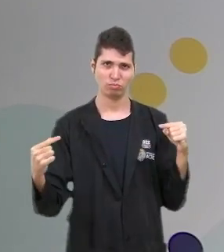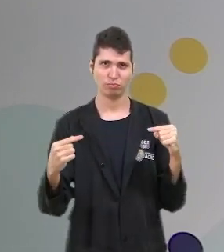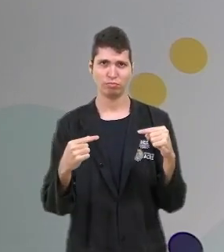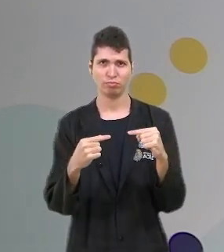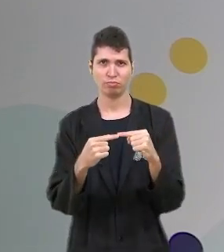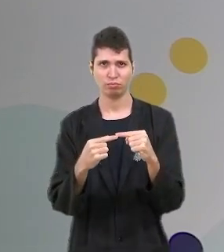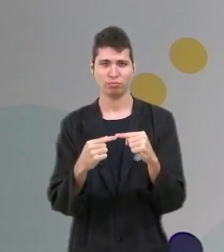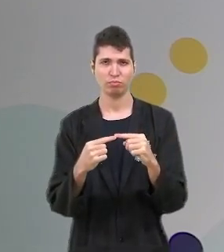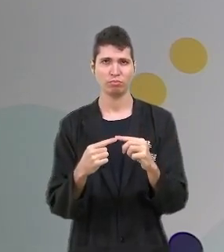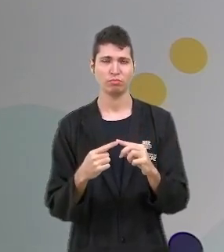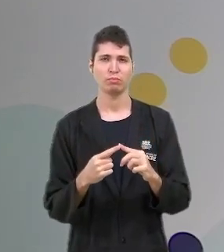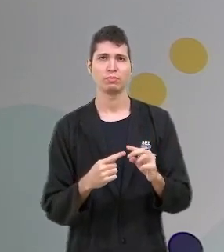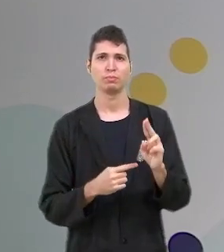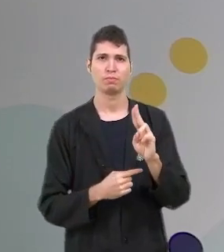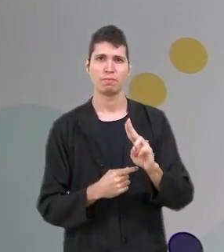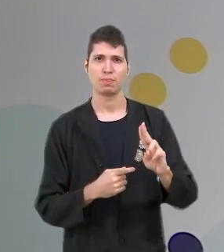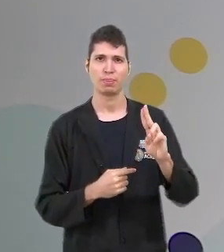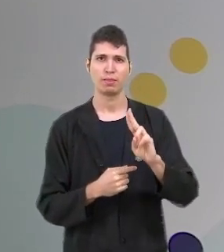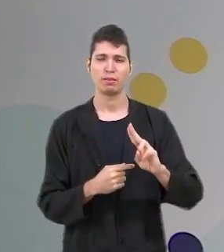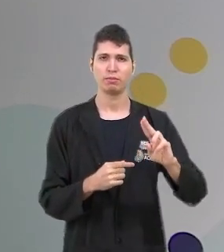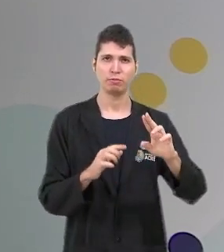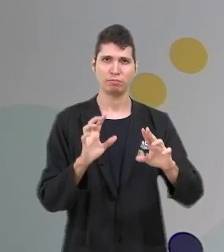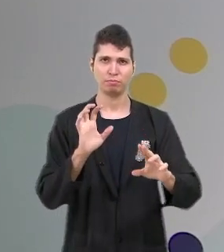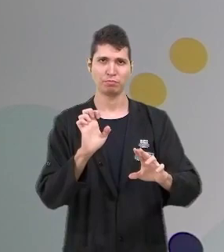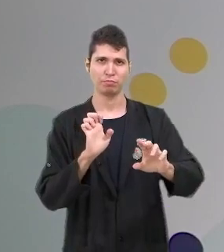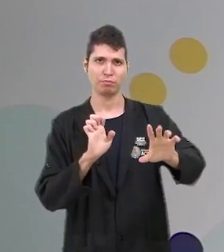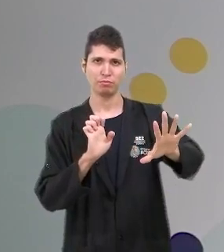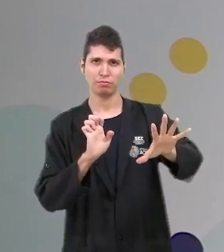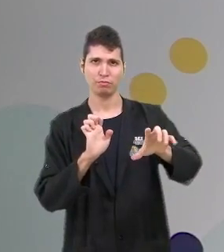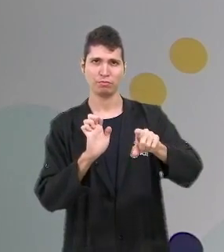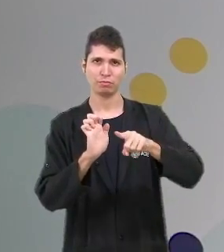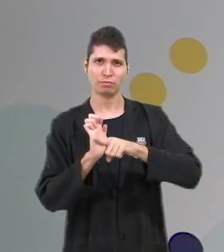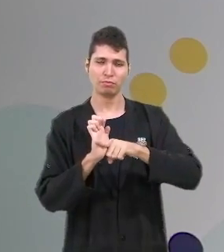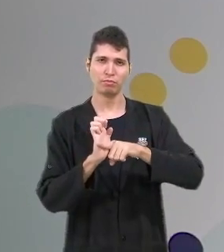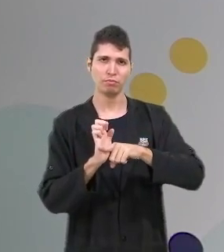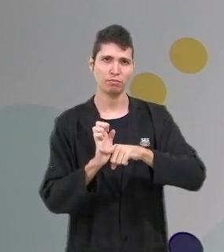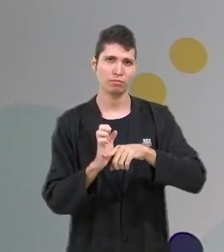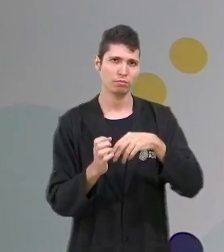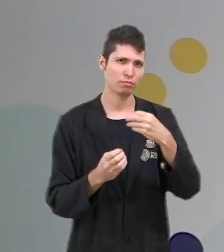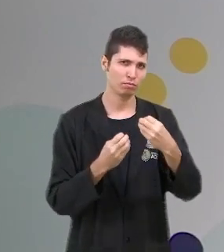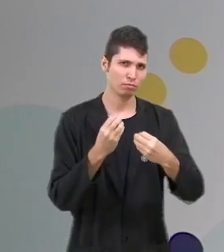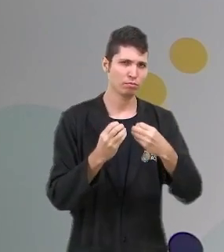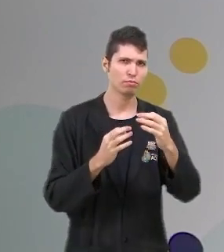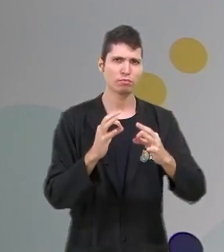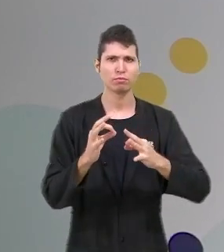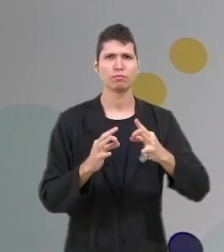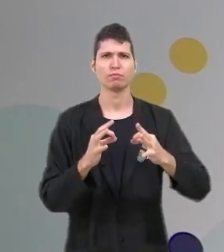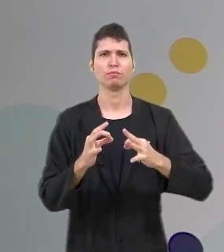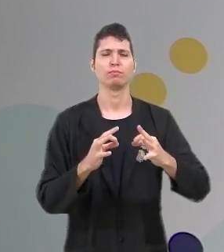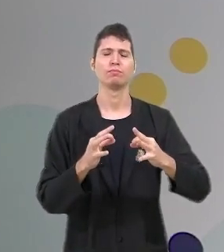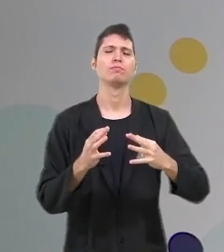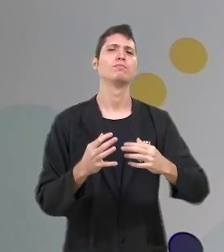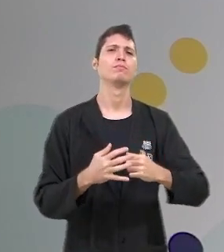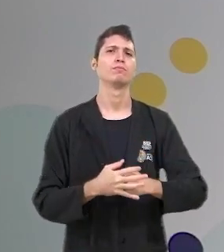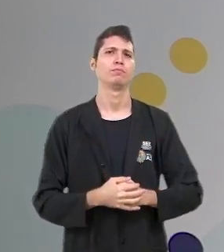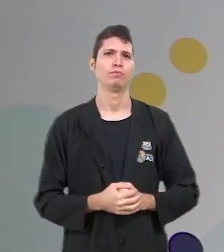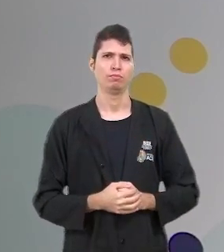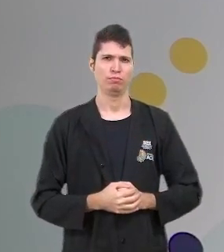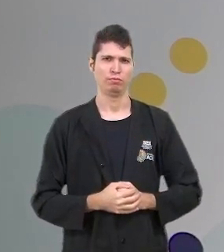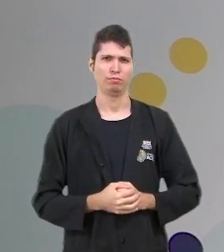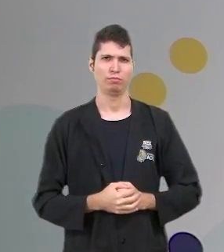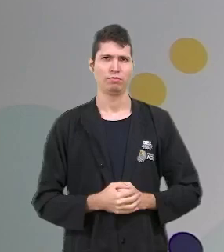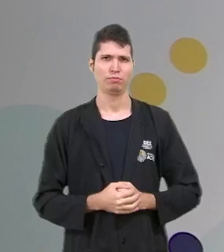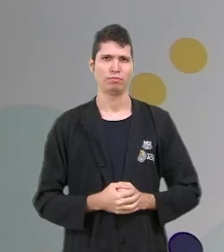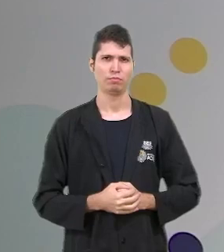ser utilizado. Tá? A eletronegatividade vai funcionar da seguinte forma. Quando a gente